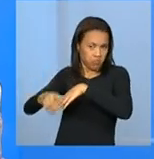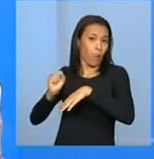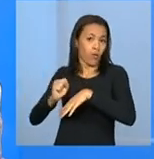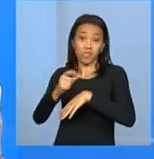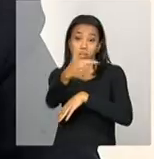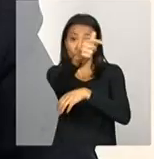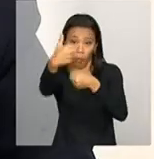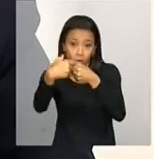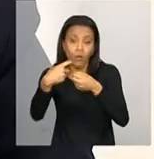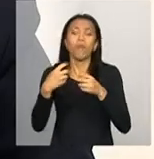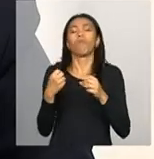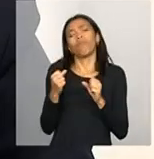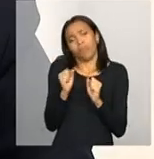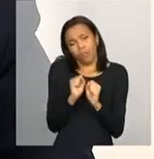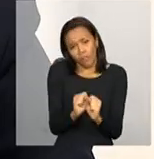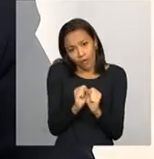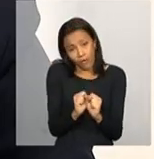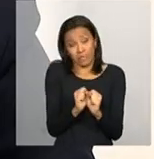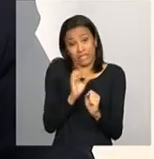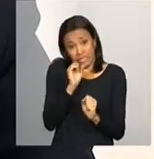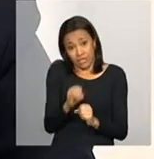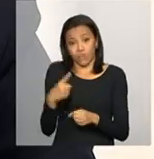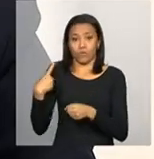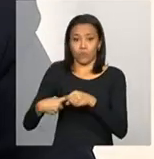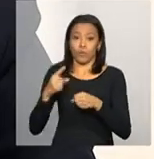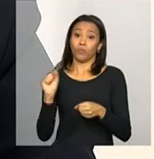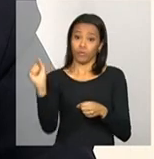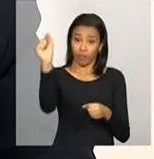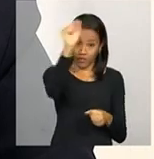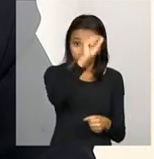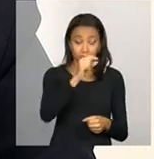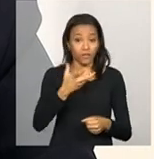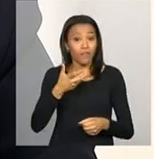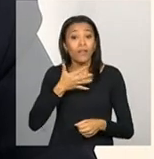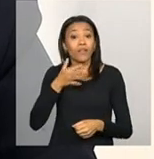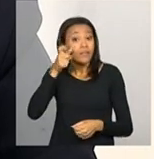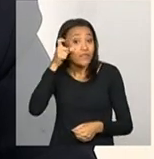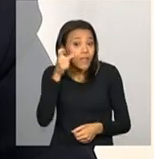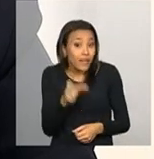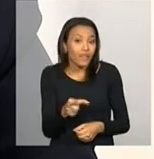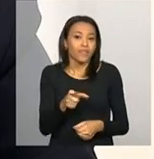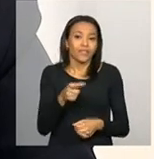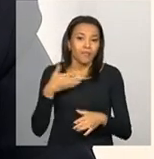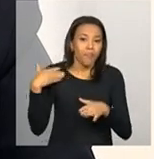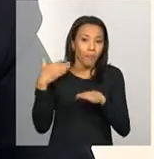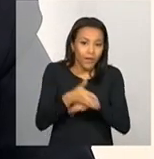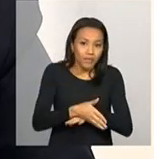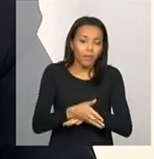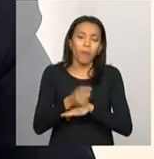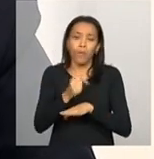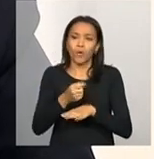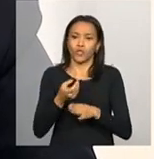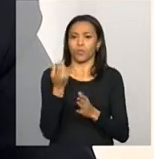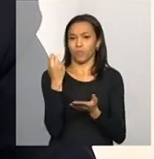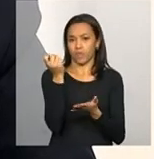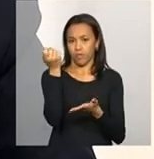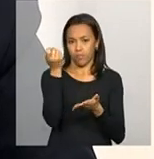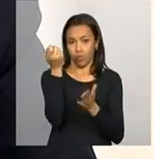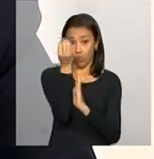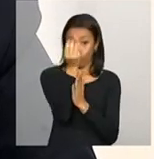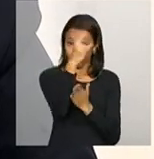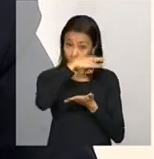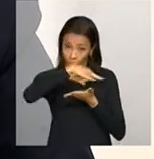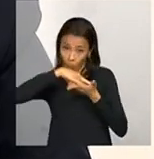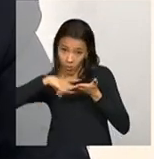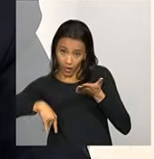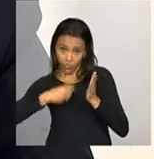Pode. Se o município tiver interesse em participar do BPC Trabalho, ele pode encaminhar um ofício